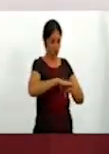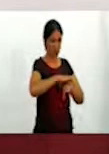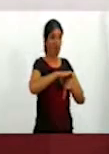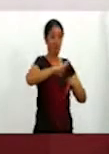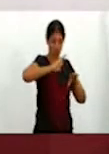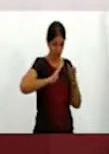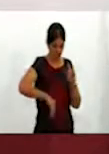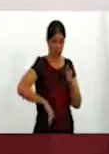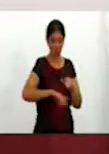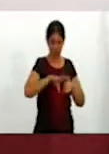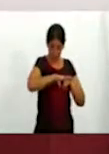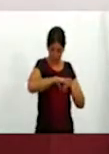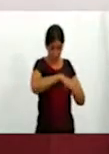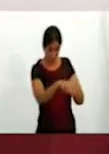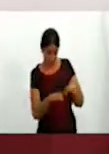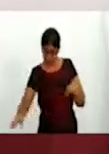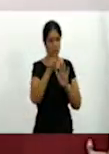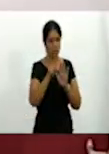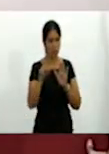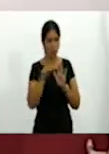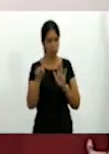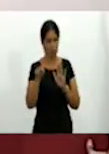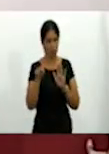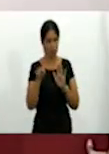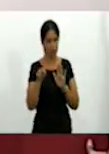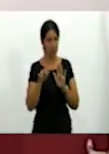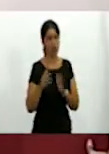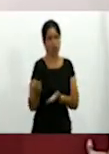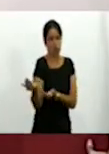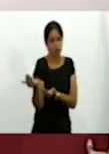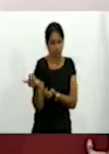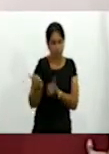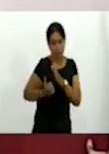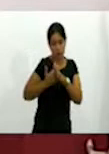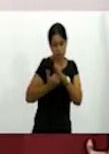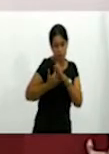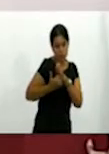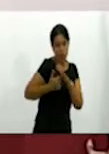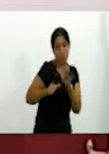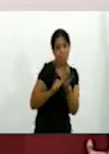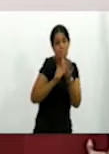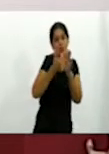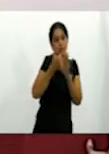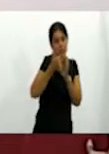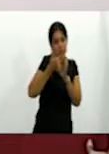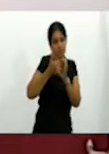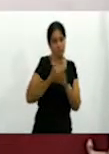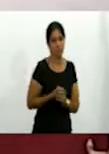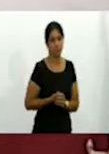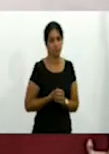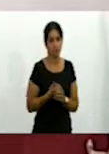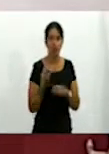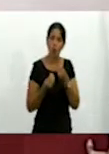tirar o sapato para a entrada do banco já casali falou sobre o programa do sebrae que será desenvolvido na rede